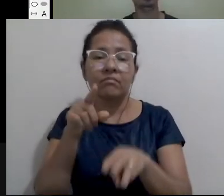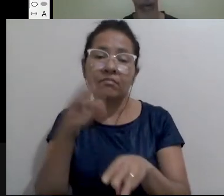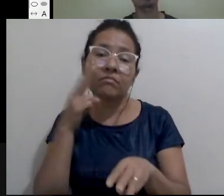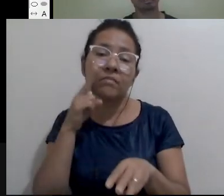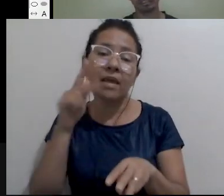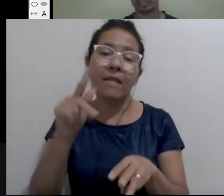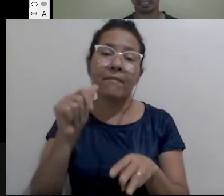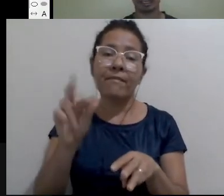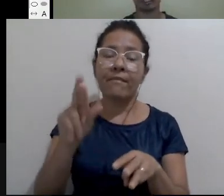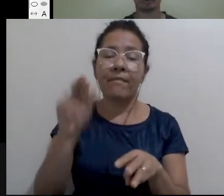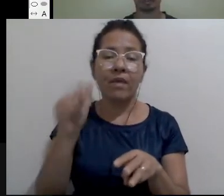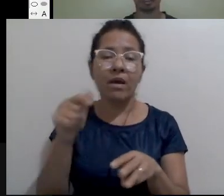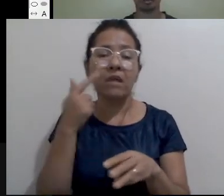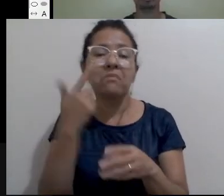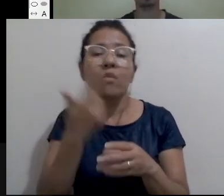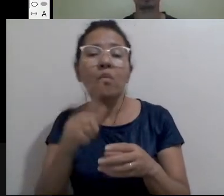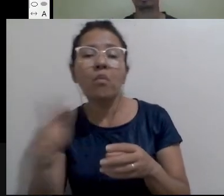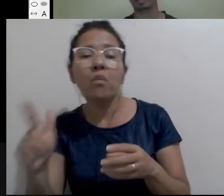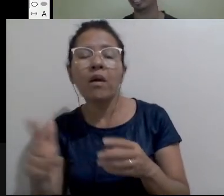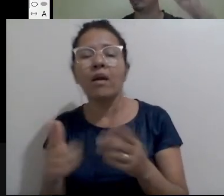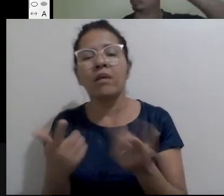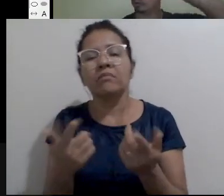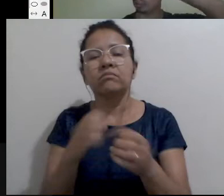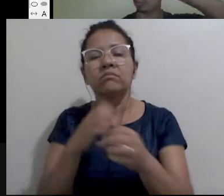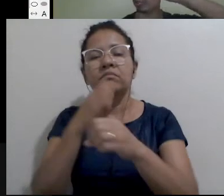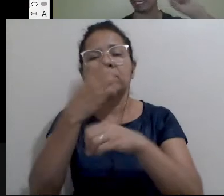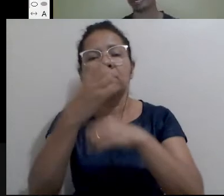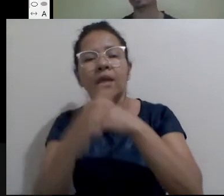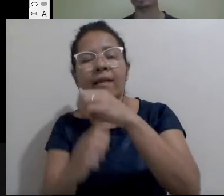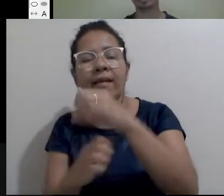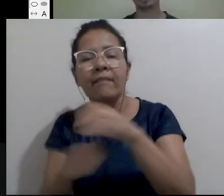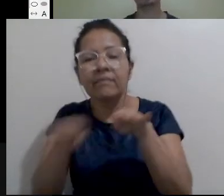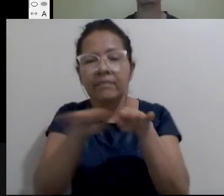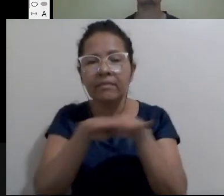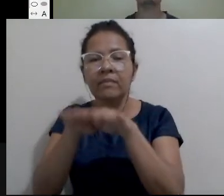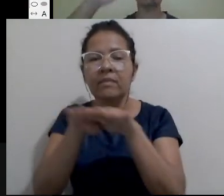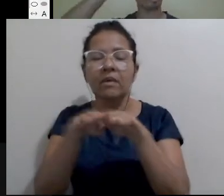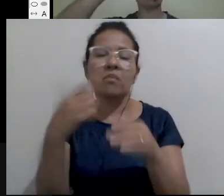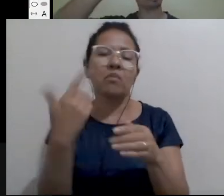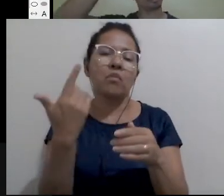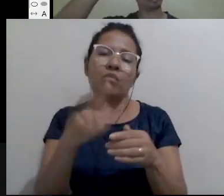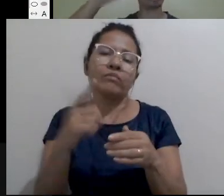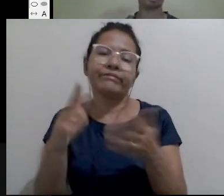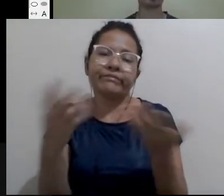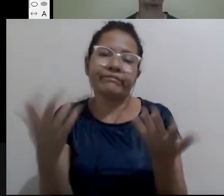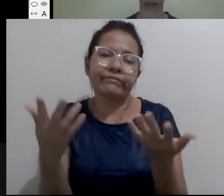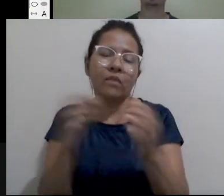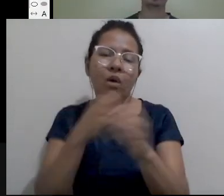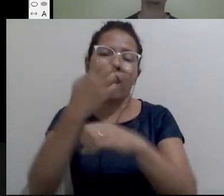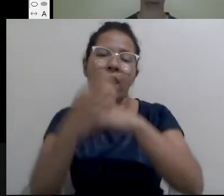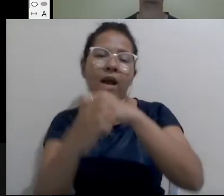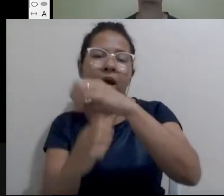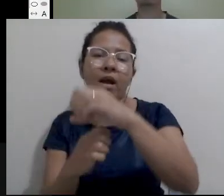e nenhum desses elétrons aqui, ó, nenhum desses orbitais, mesmo não estando emparelhado, eles são ocupados